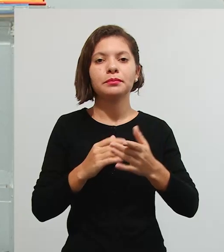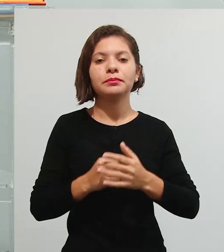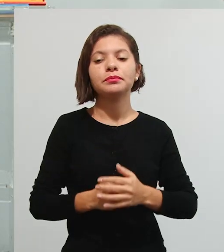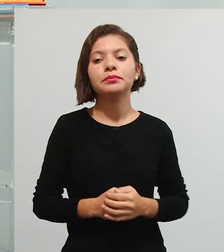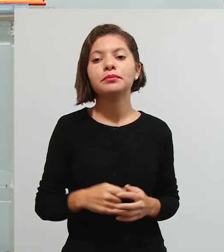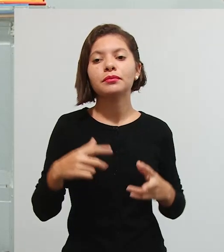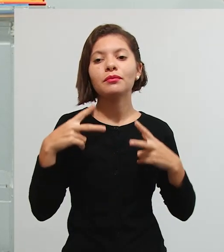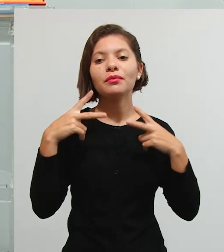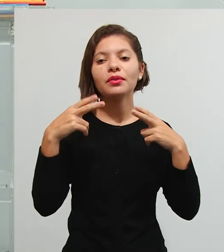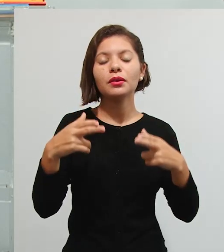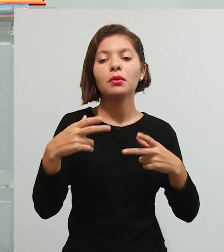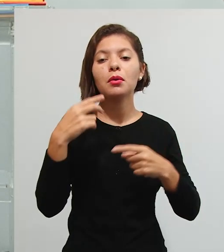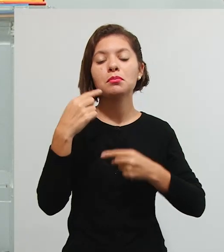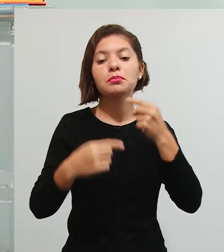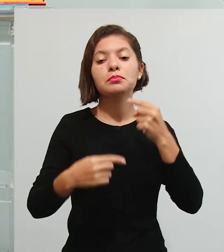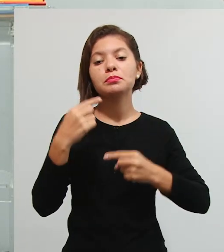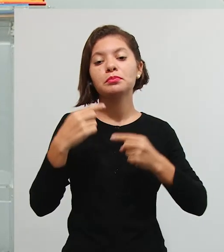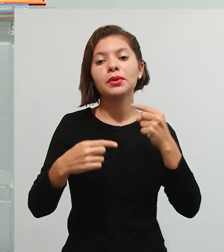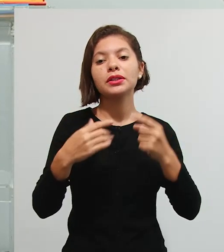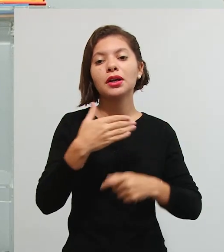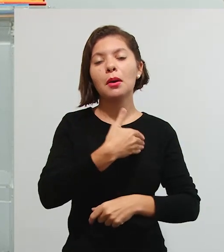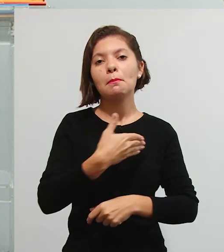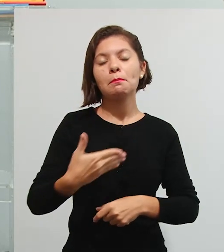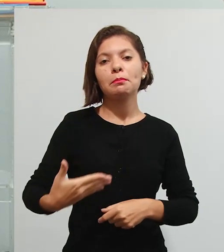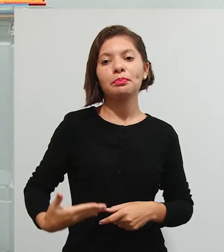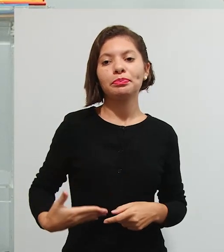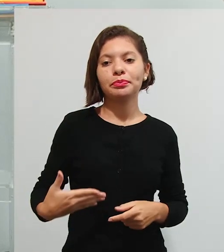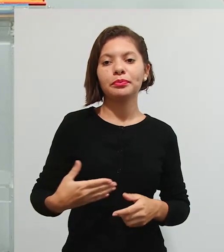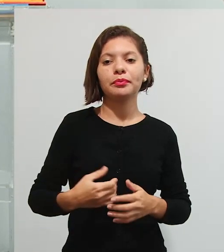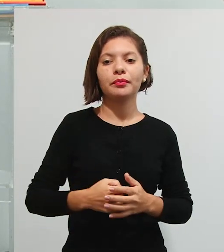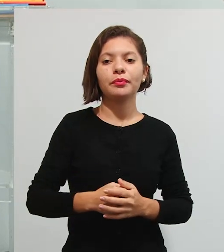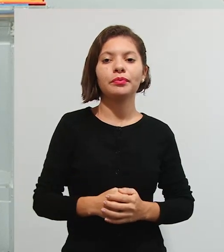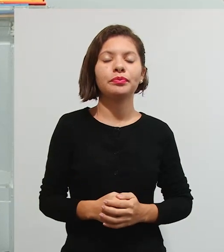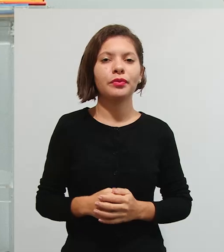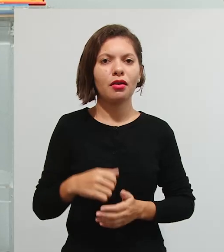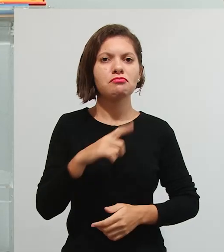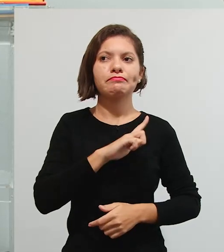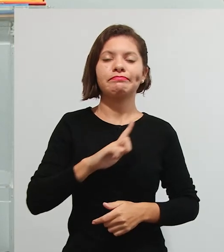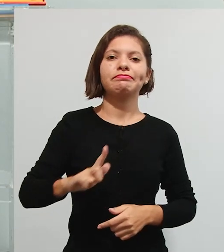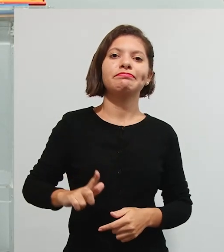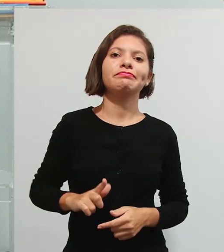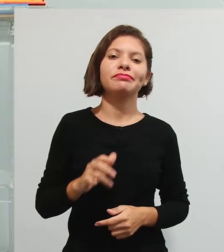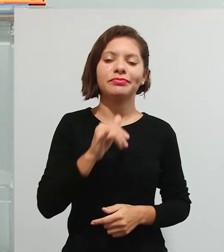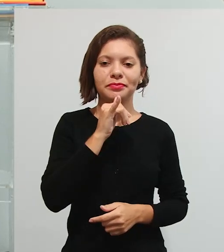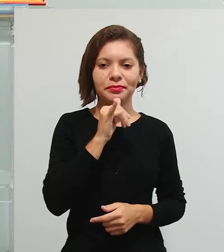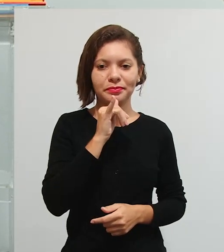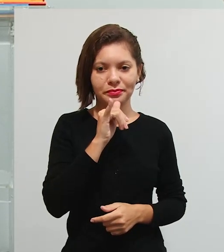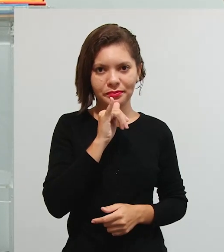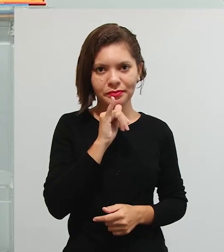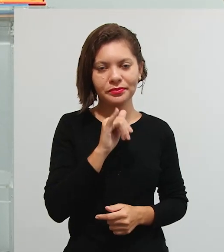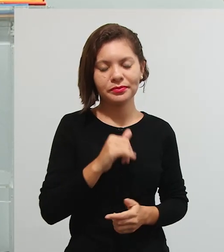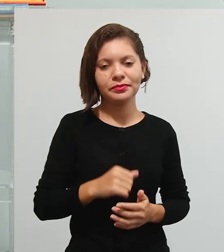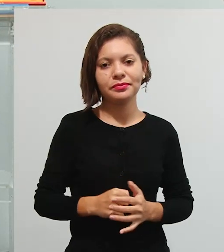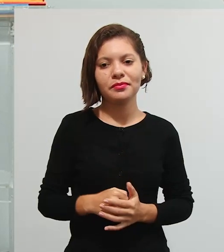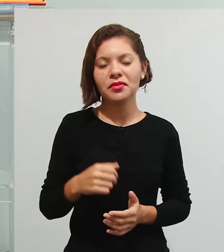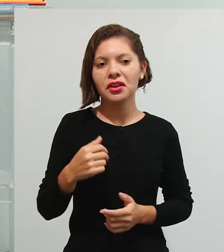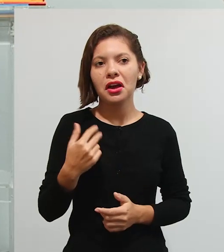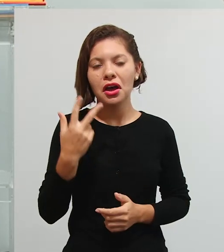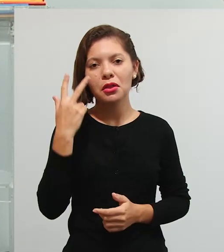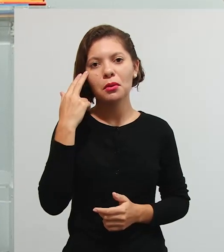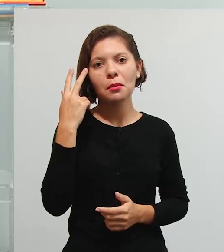intervenção você tem que pensar para qual público, e não só para qual público, mas com esse público, quais são